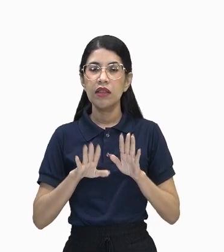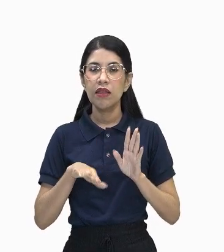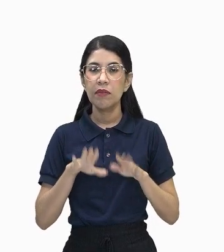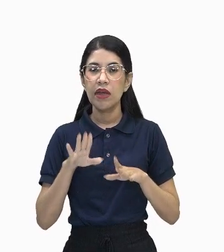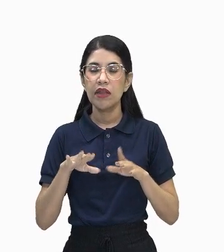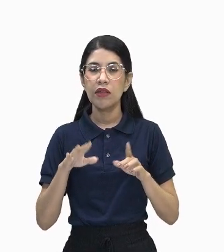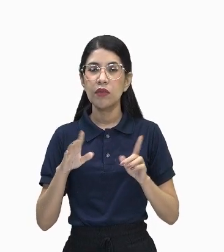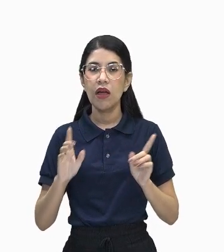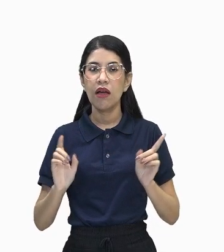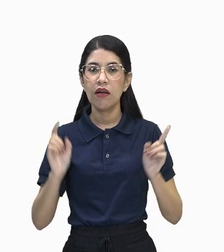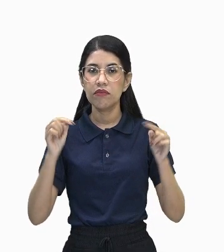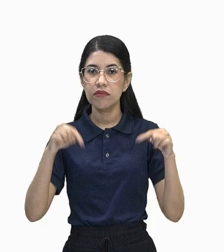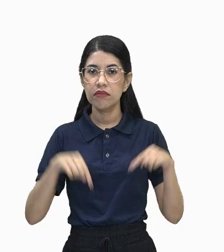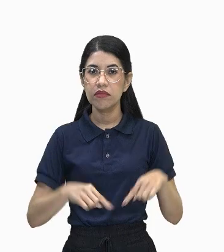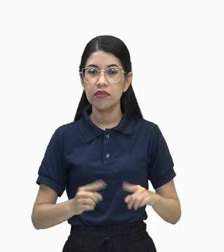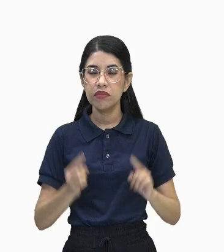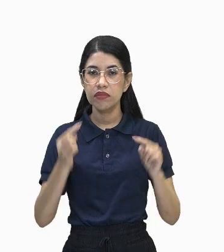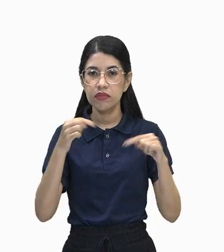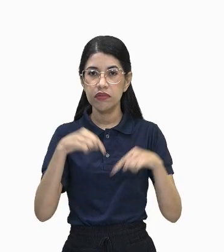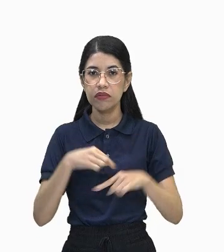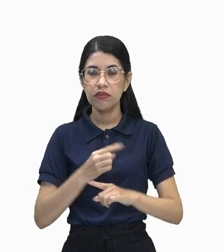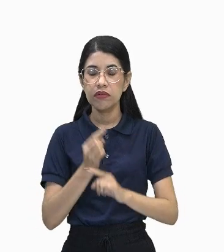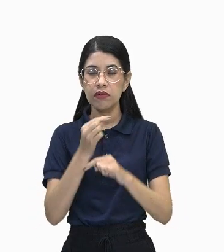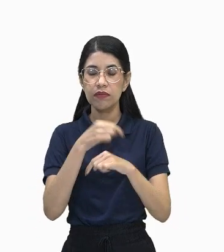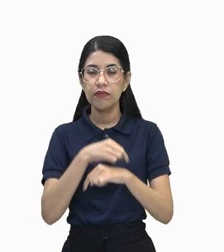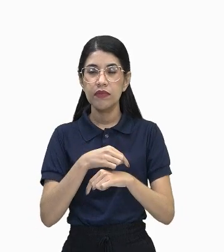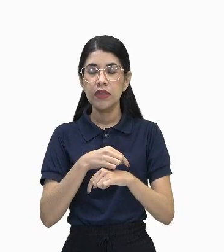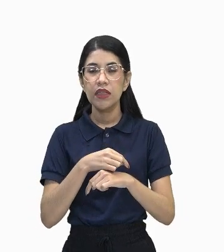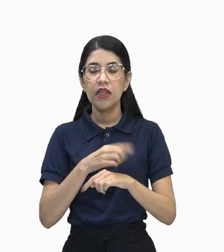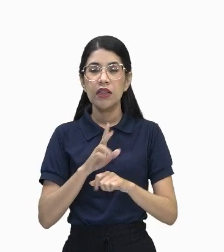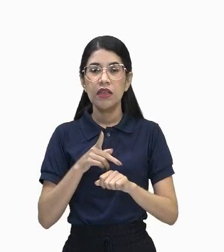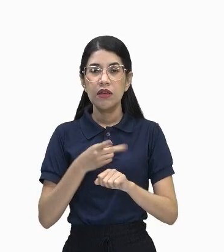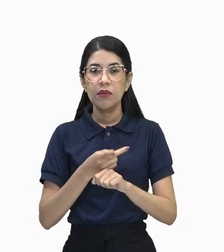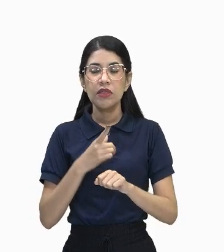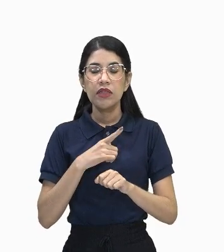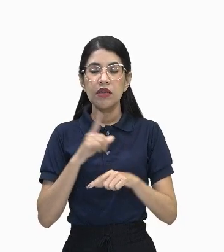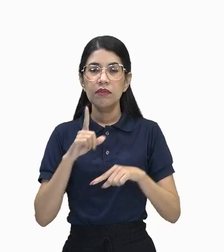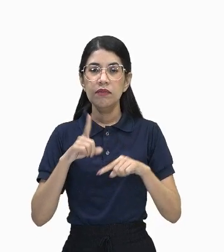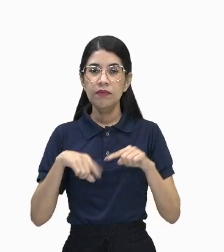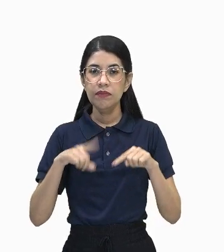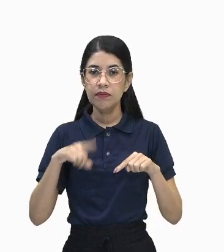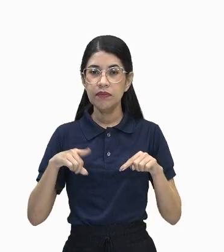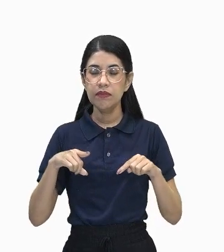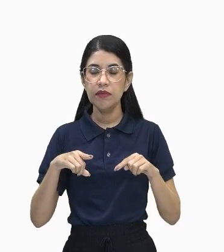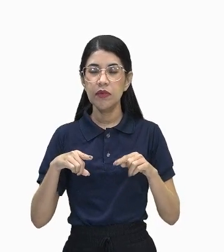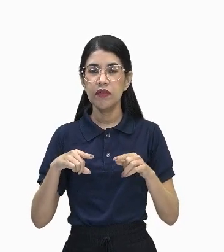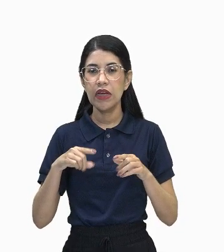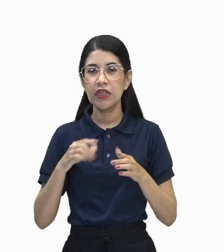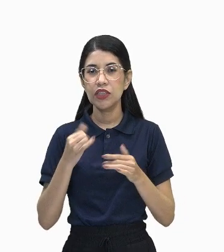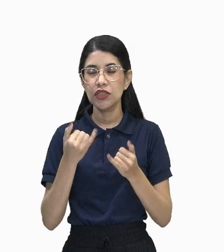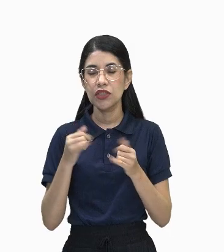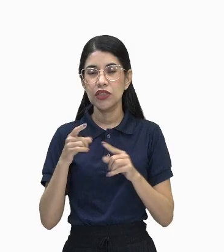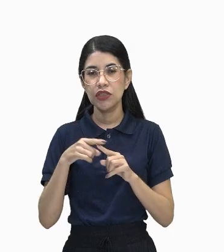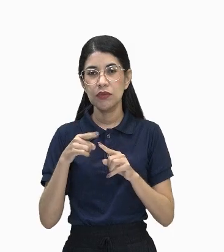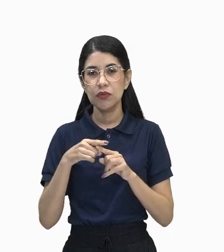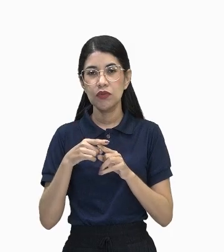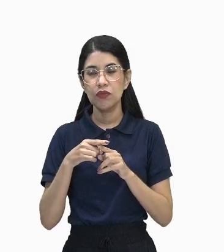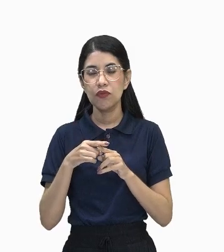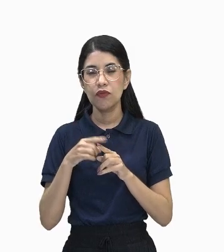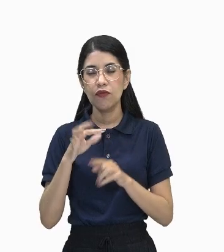de vibração, após passarem por um material que serve como um filtro, denominado